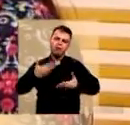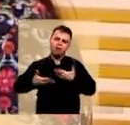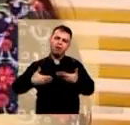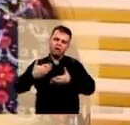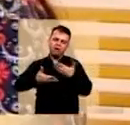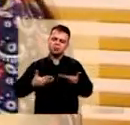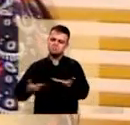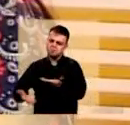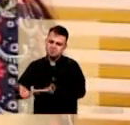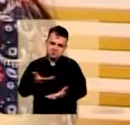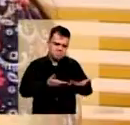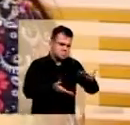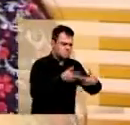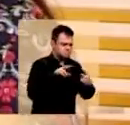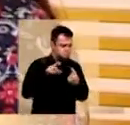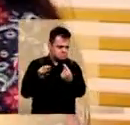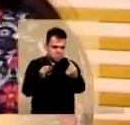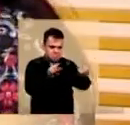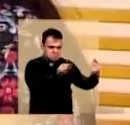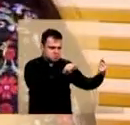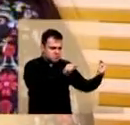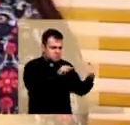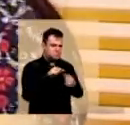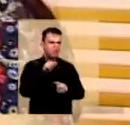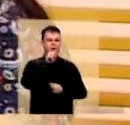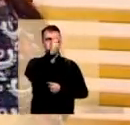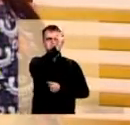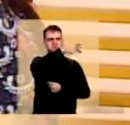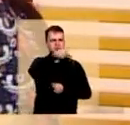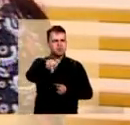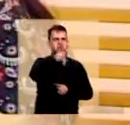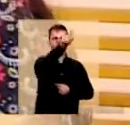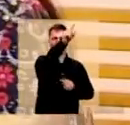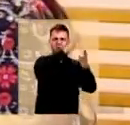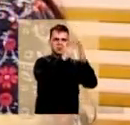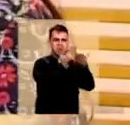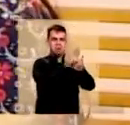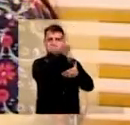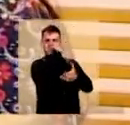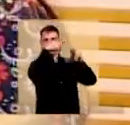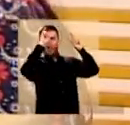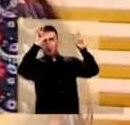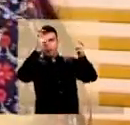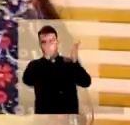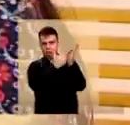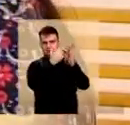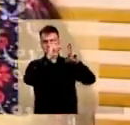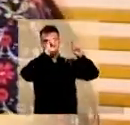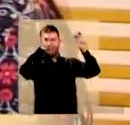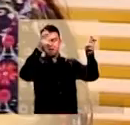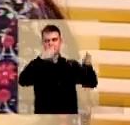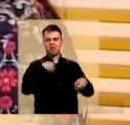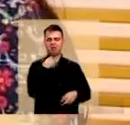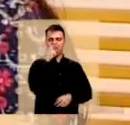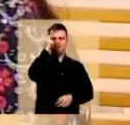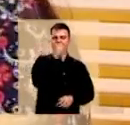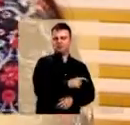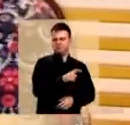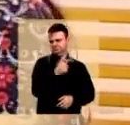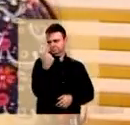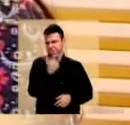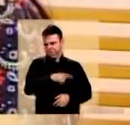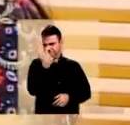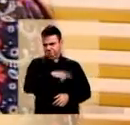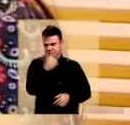perceber que não é aqueles livros que as professoras na escola estão mostrando, que são livros que talvez eles vão querer mesmo saber,